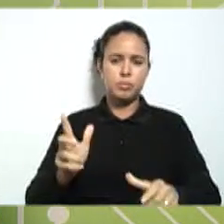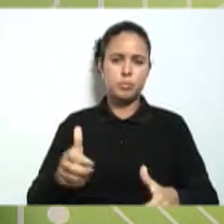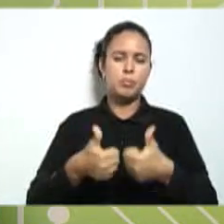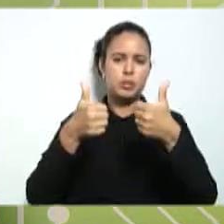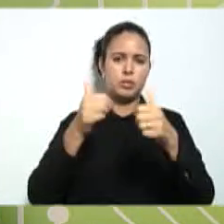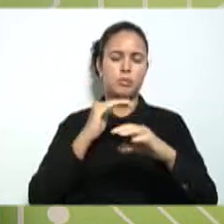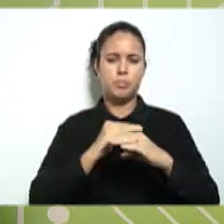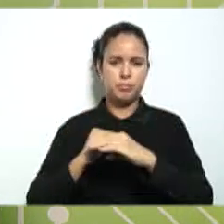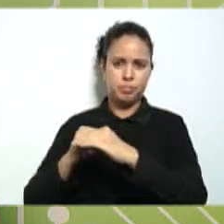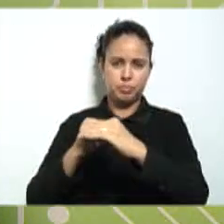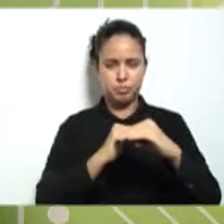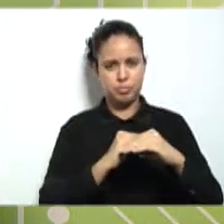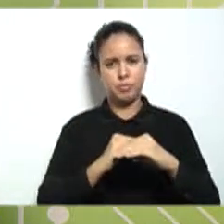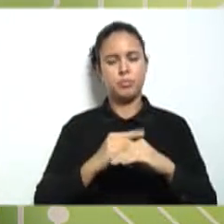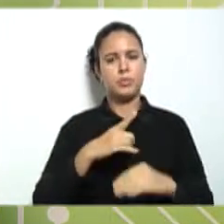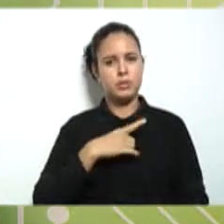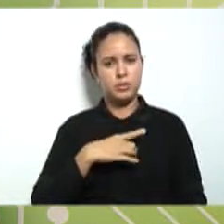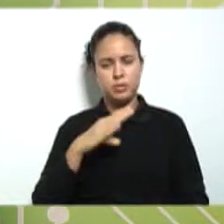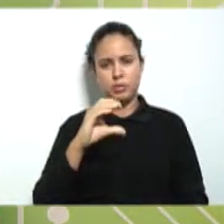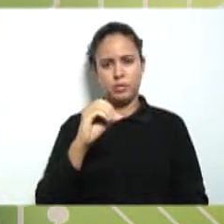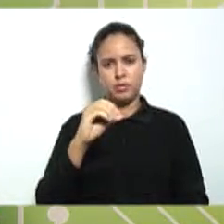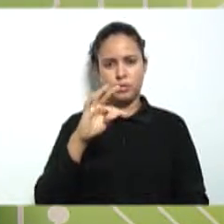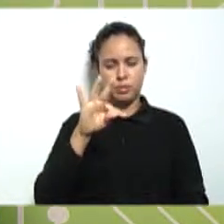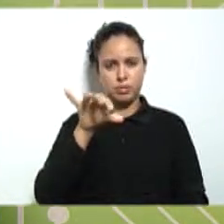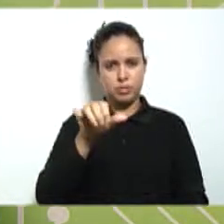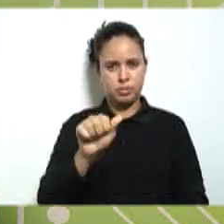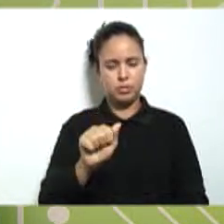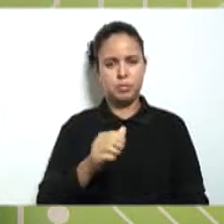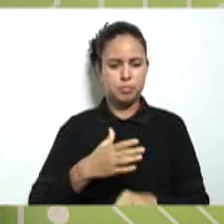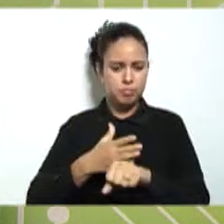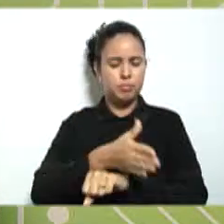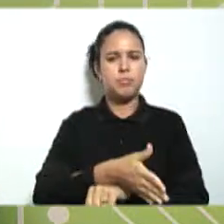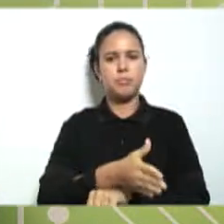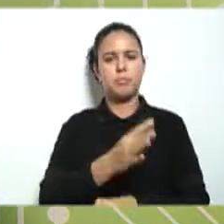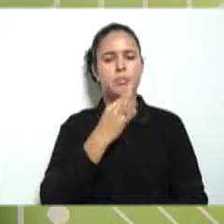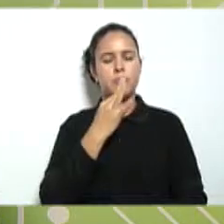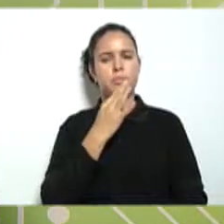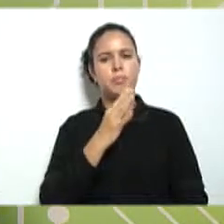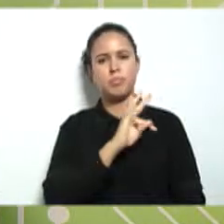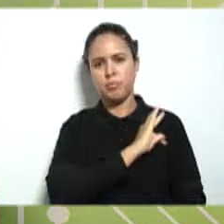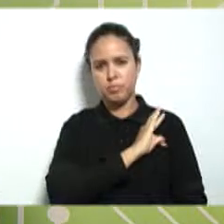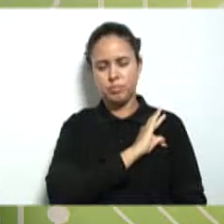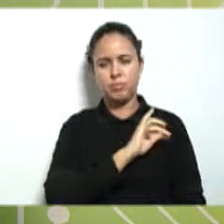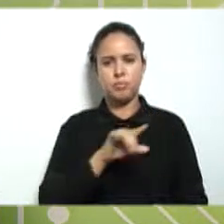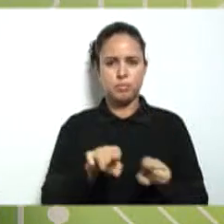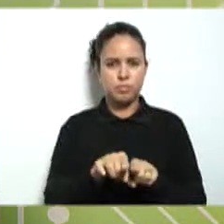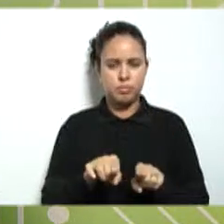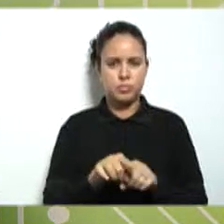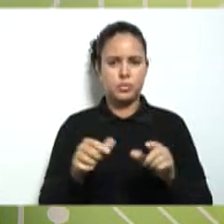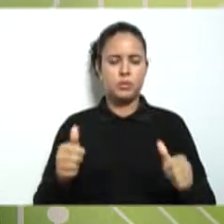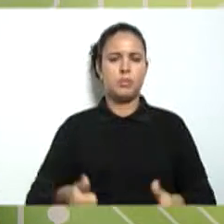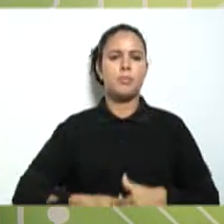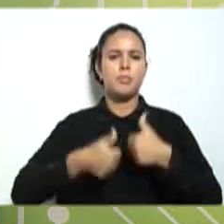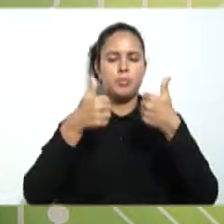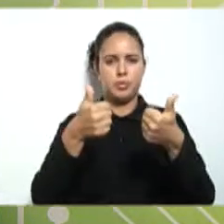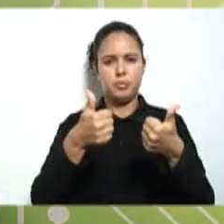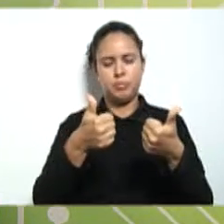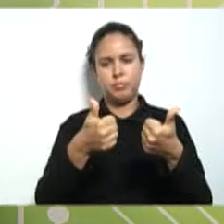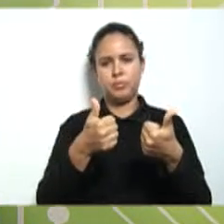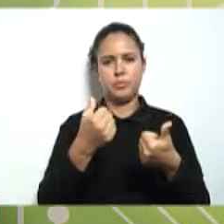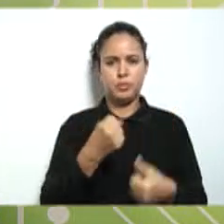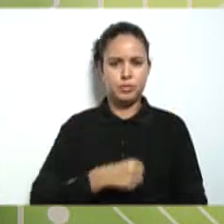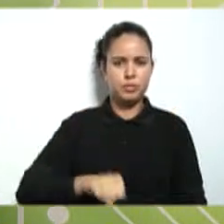A questão da cota, como eu citei, é uma questão que vai tentar dar acesso ao conhecimento técnico e possibilitar uma melhor chance de sucesso